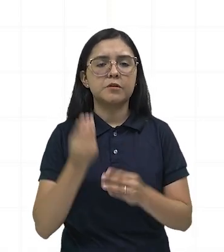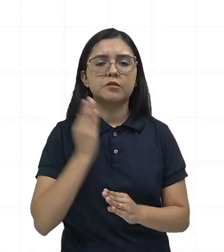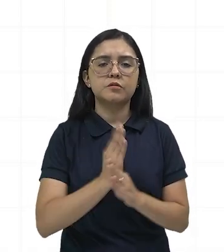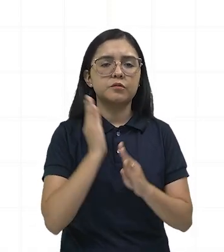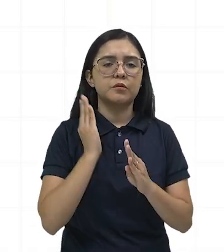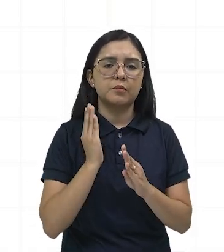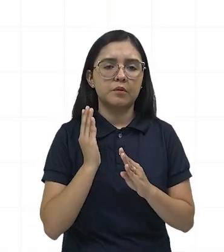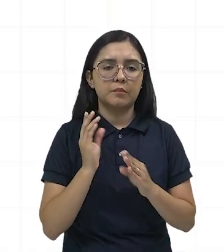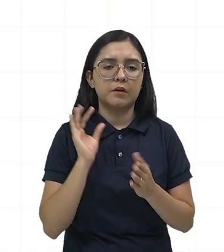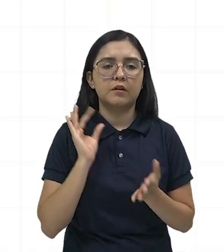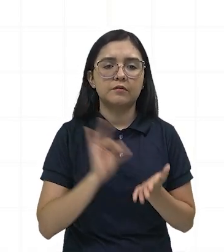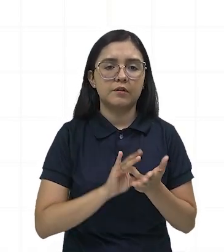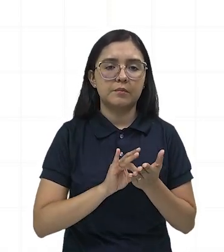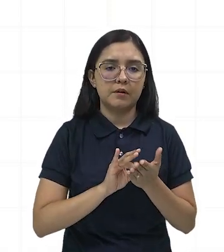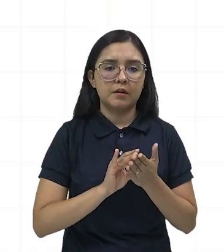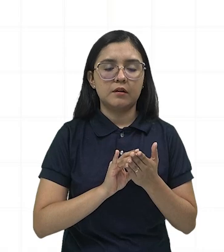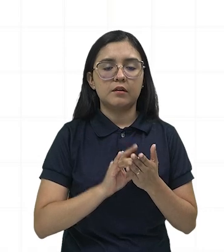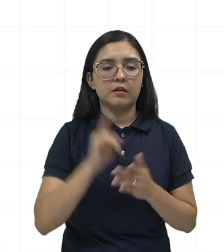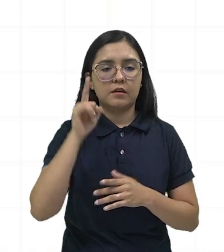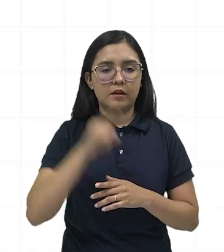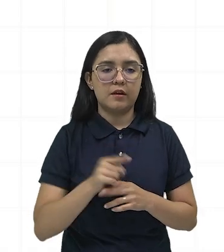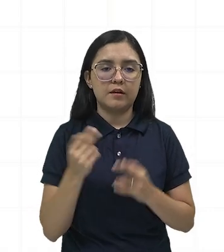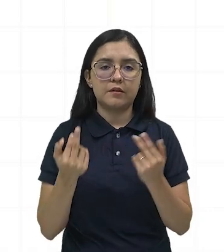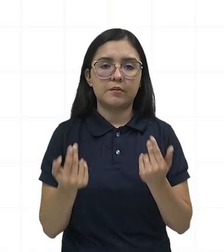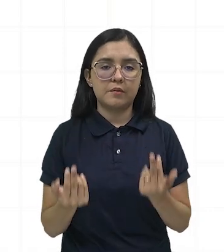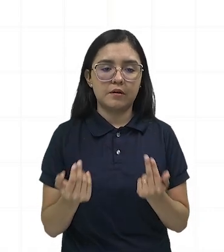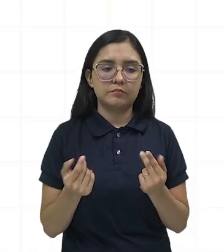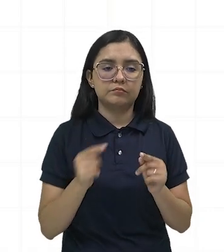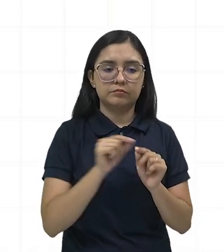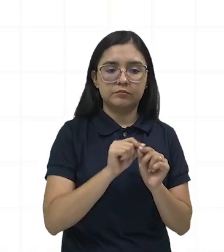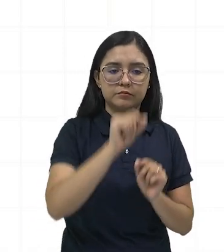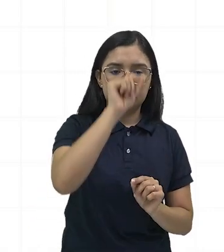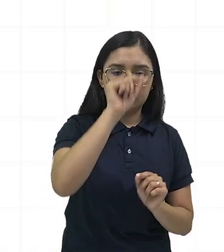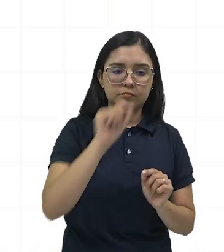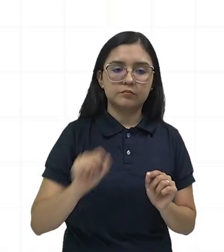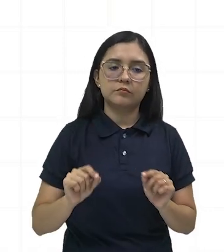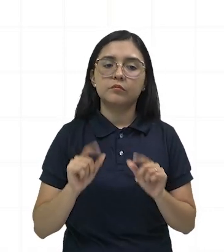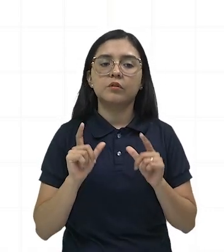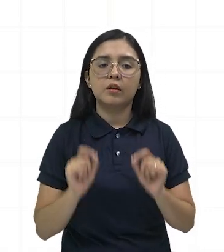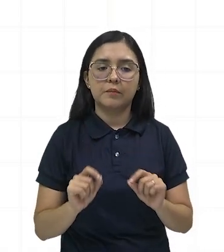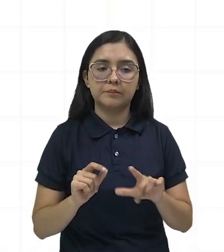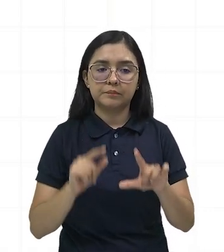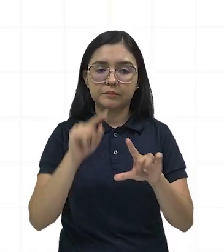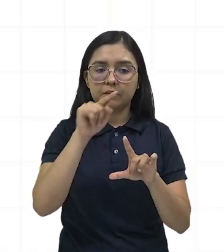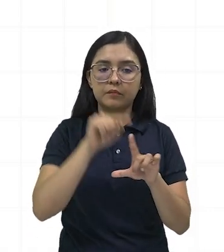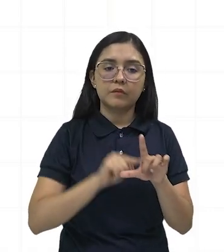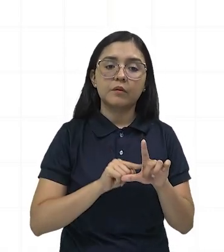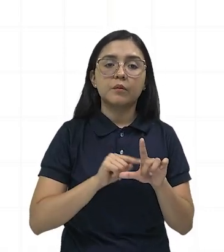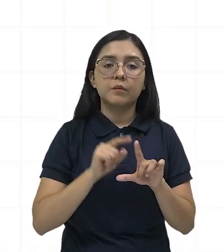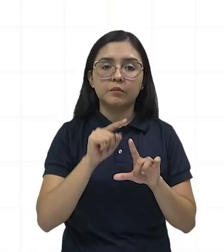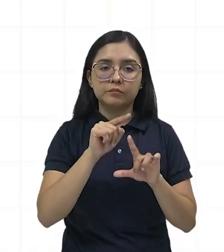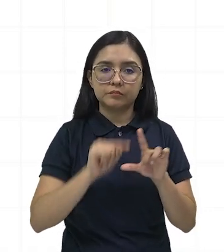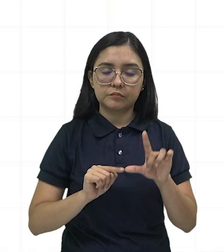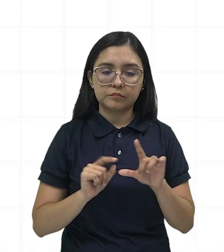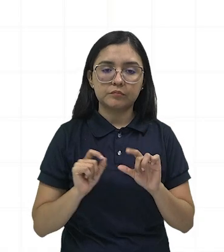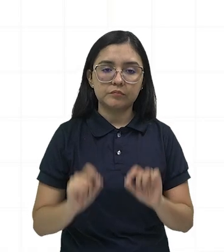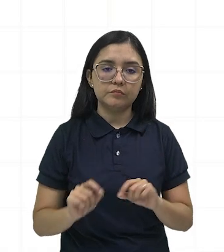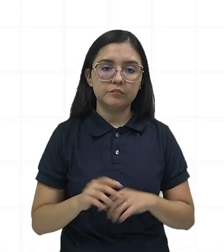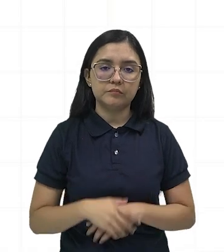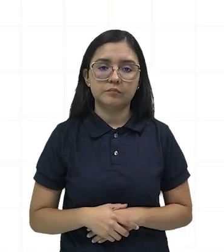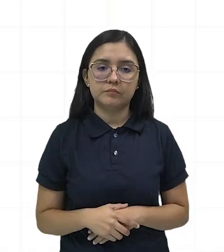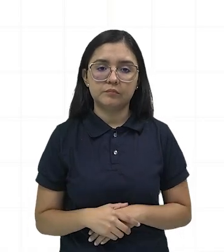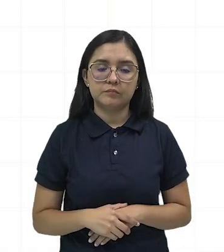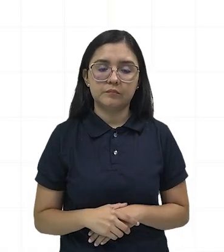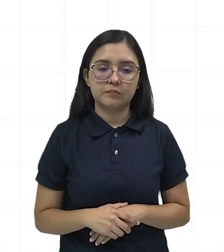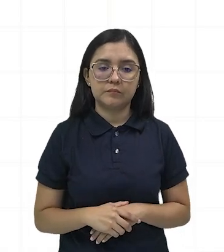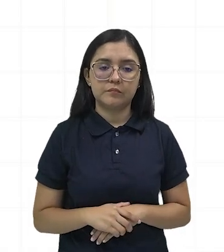para afirmar isso, né? Então, no que nós vamos afirmar? Nos casos de congruência.